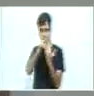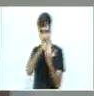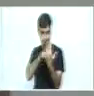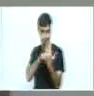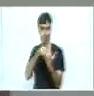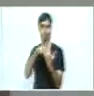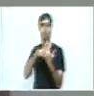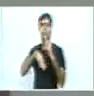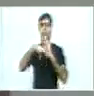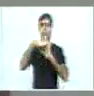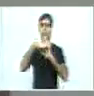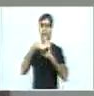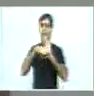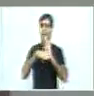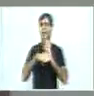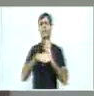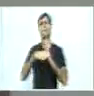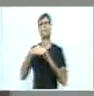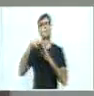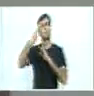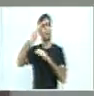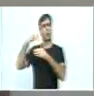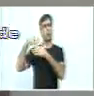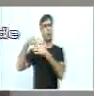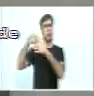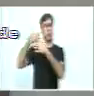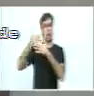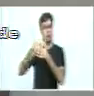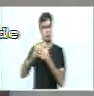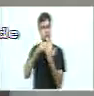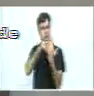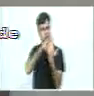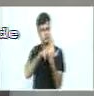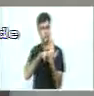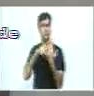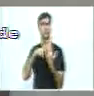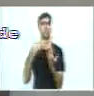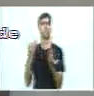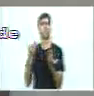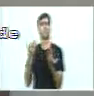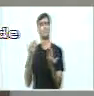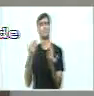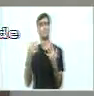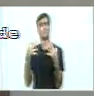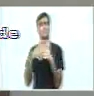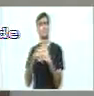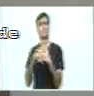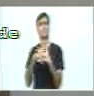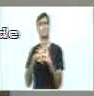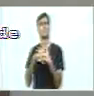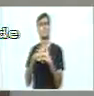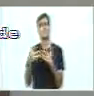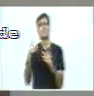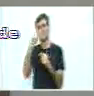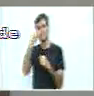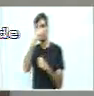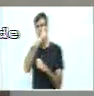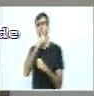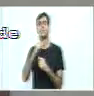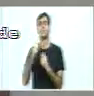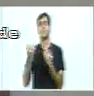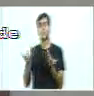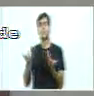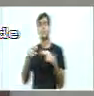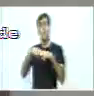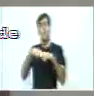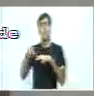são desorganizações já históricas, e aí vocês entendem como, né, um ponto final e que não